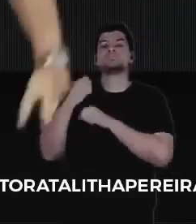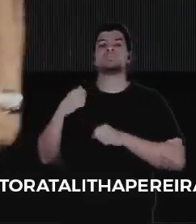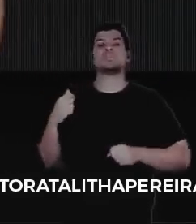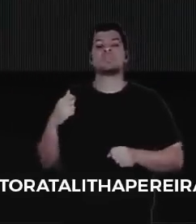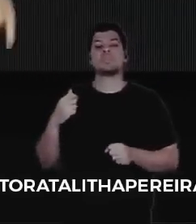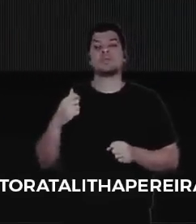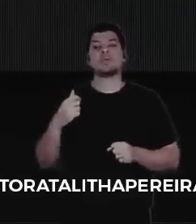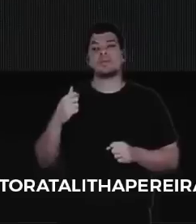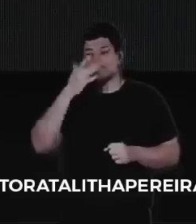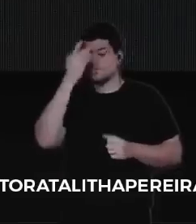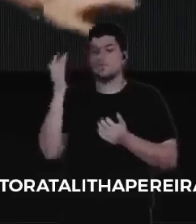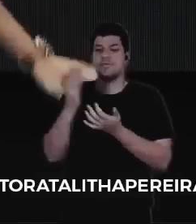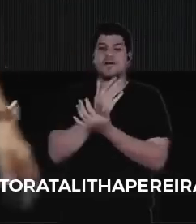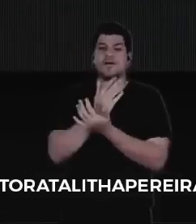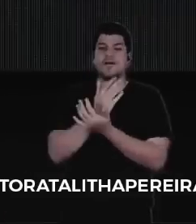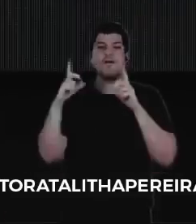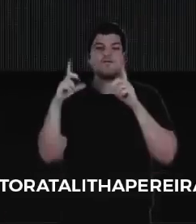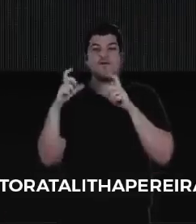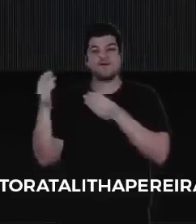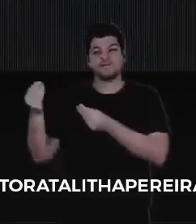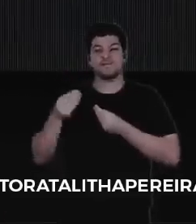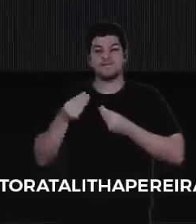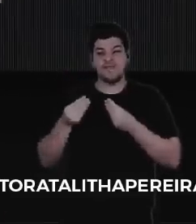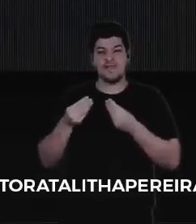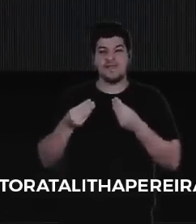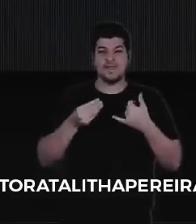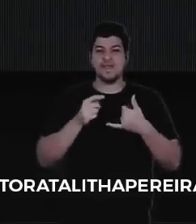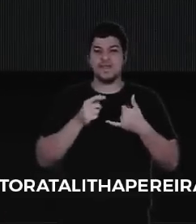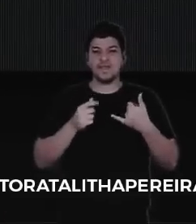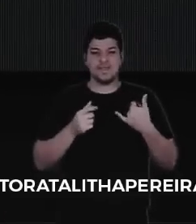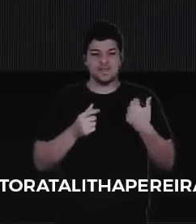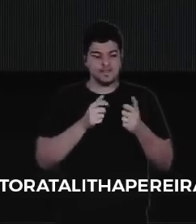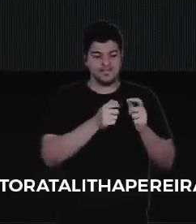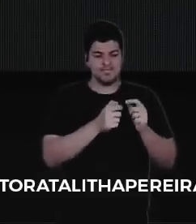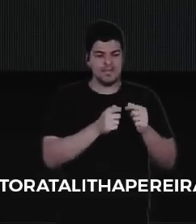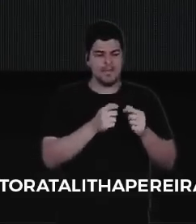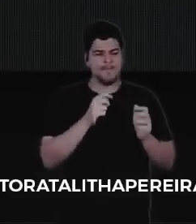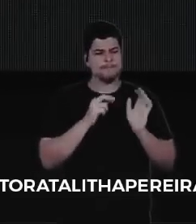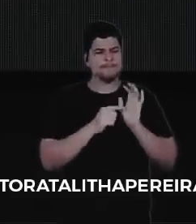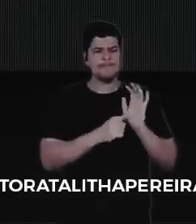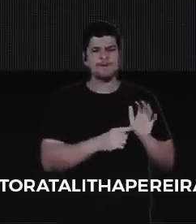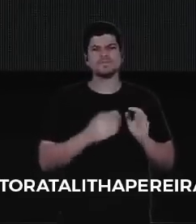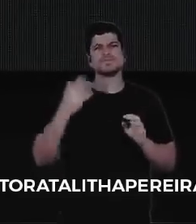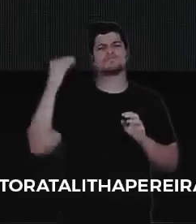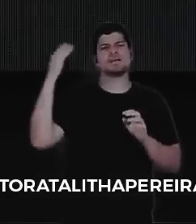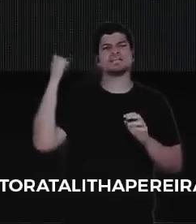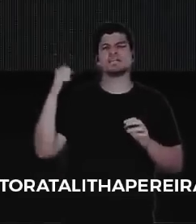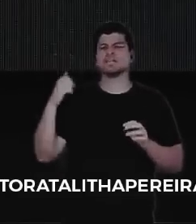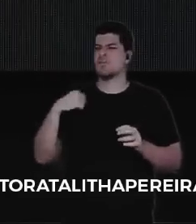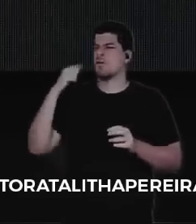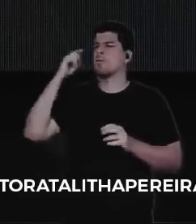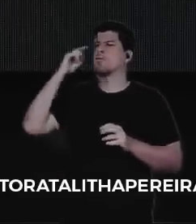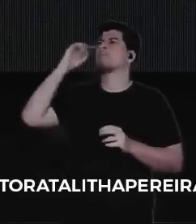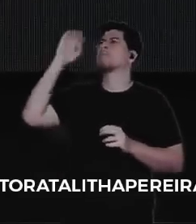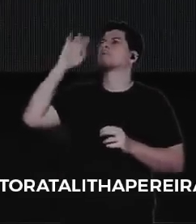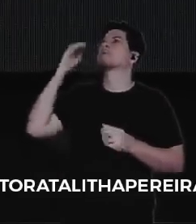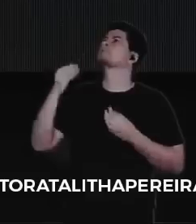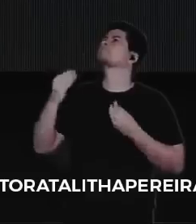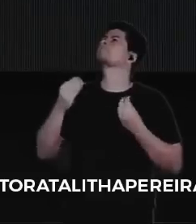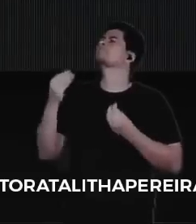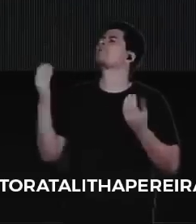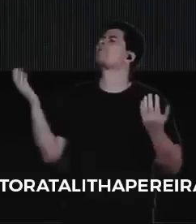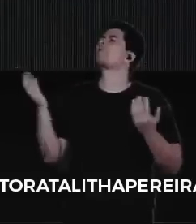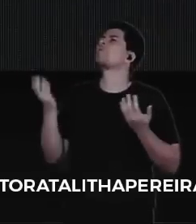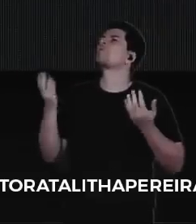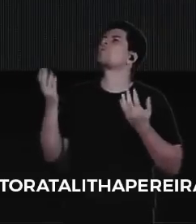na quadra, de quando a gente estava em vários lugares, e tudo que a gente viveu, e eu fico olhando lá para trás, eu digo: uau, que coisa linda. Mas eu não